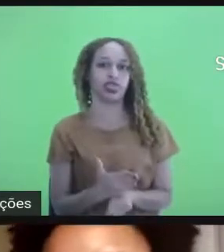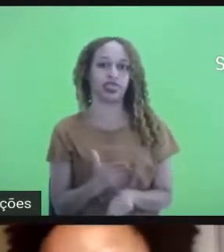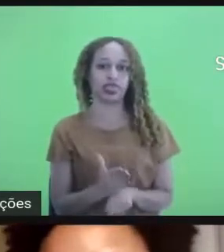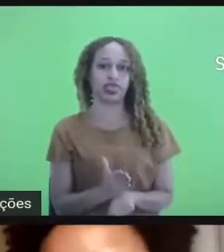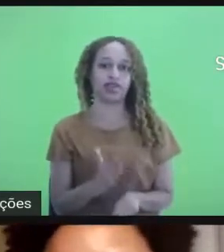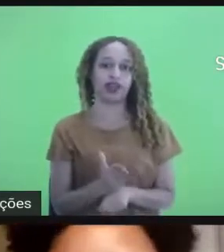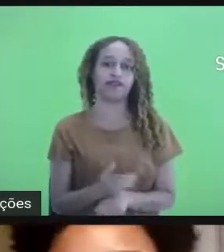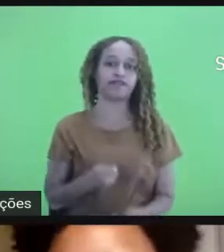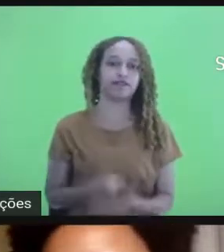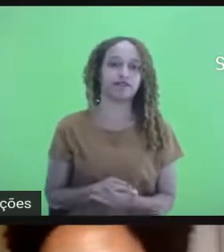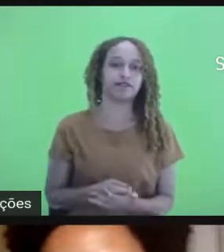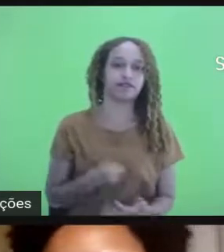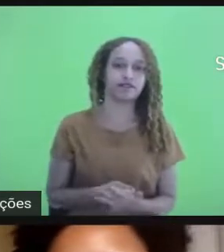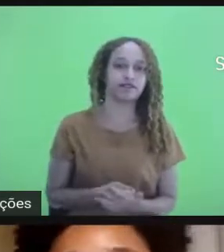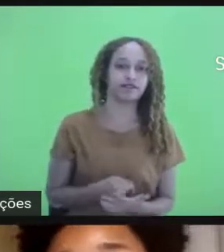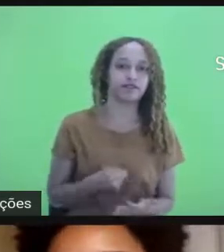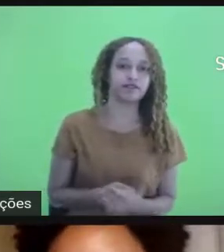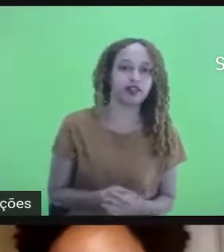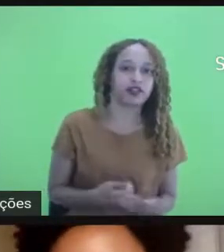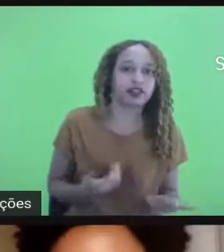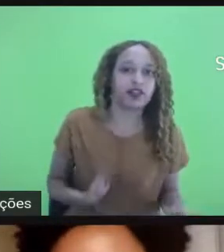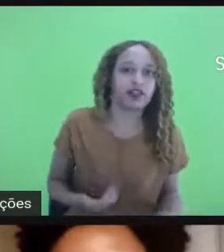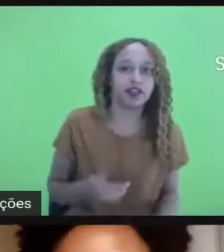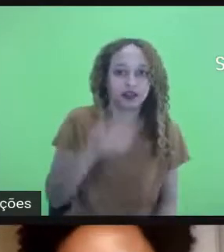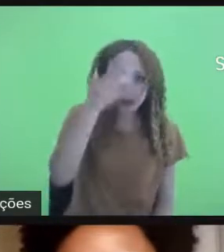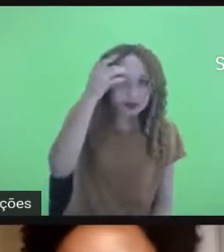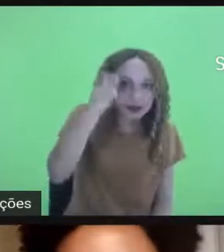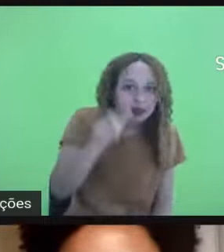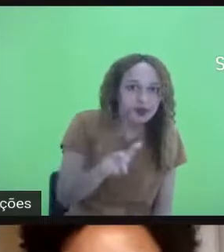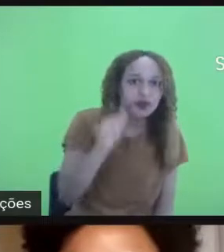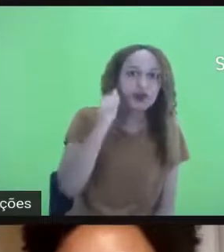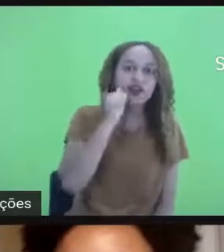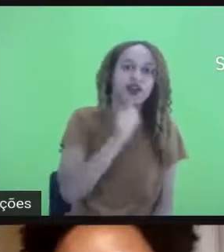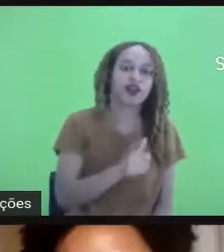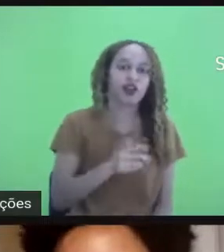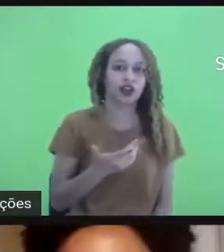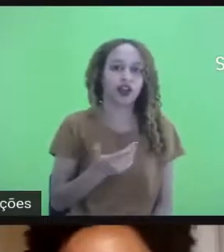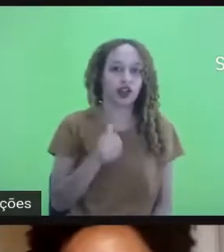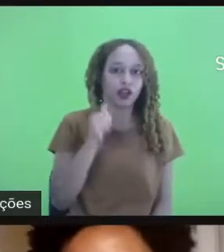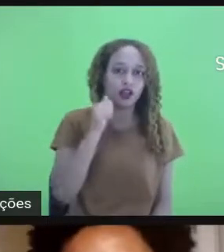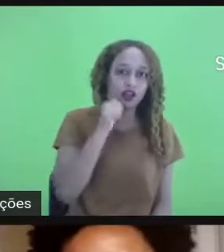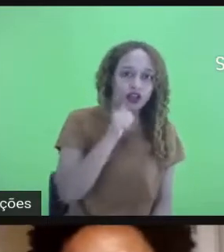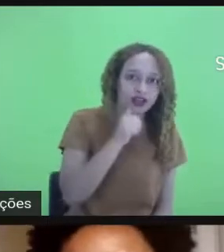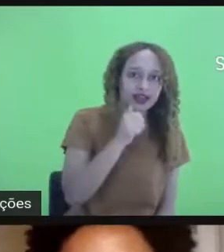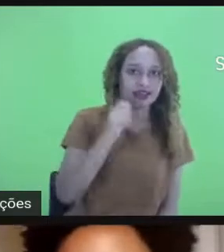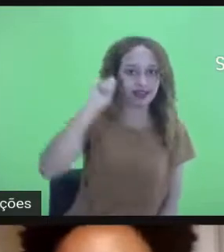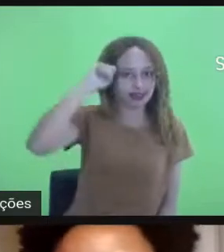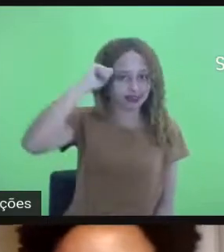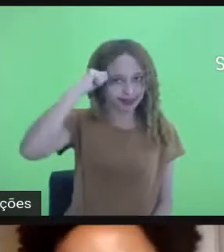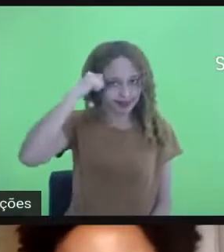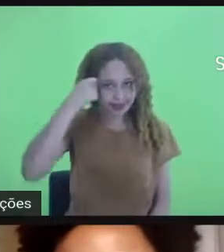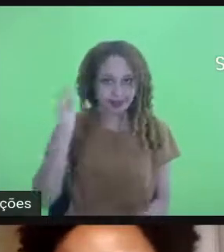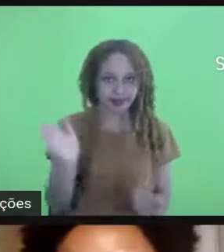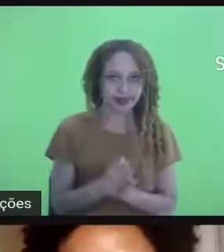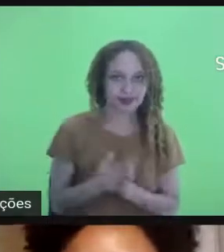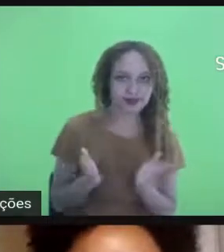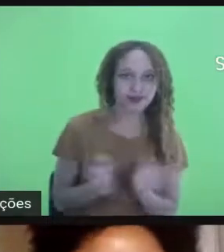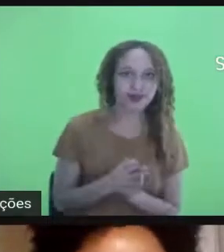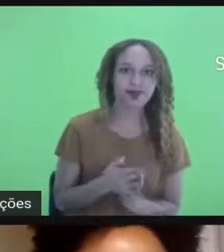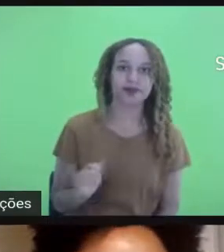ainda enquanto um corpo preto mulher. Mulher, preta, periférica, favelada, nessa